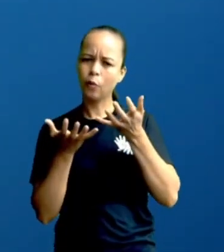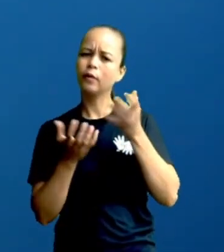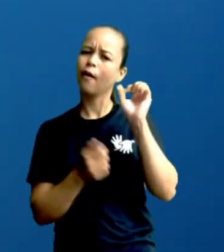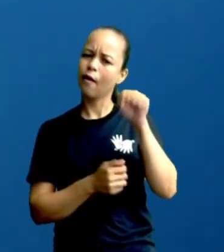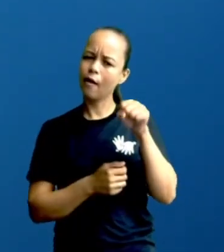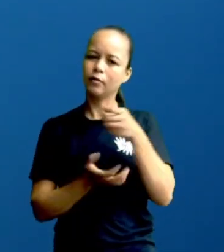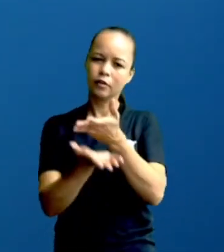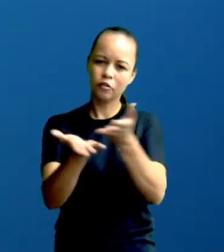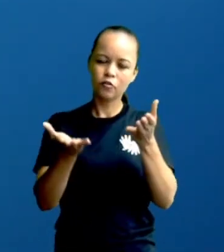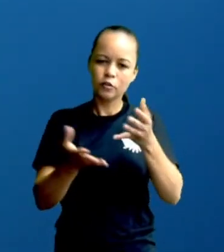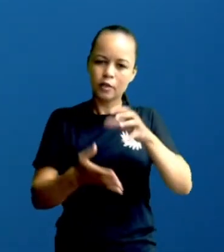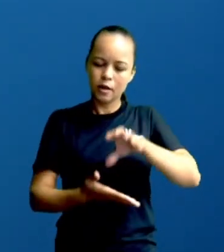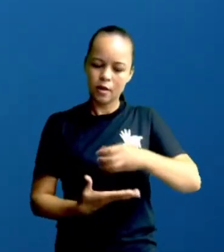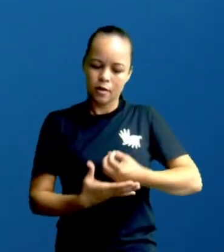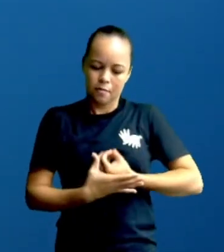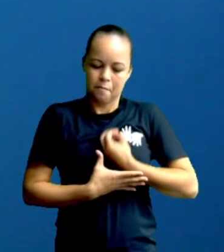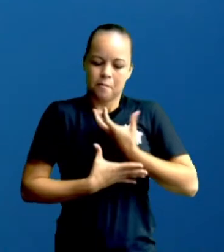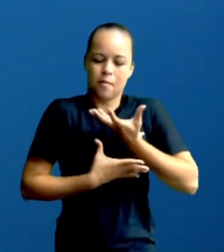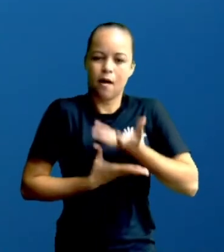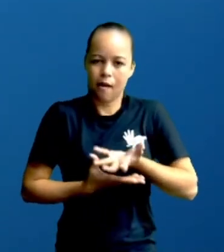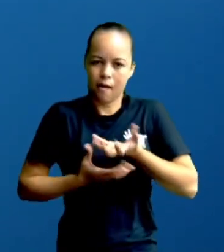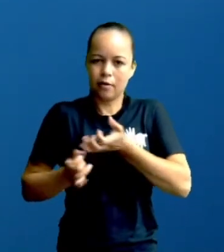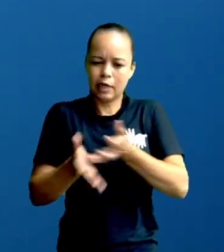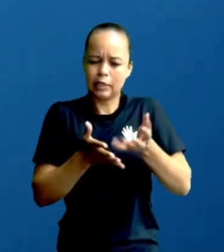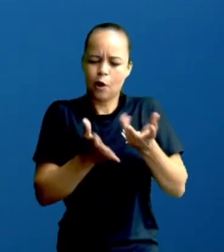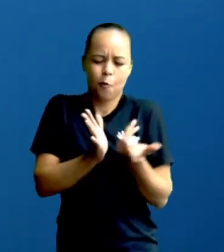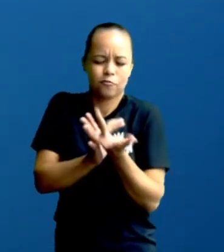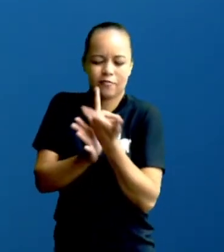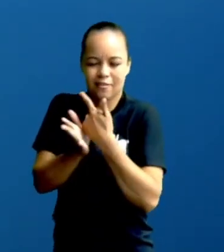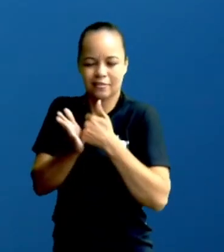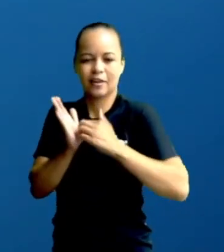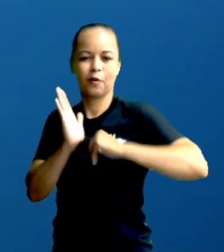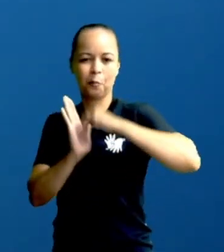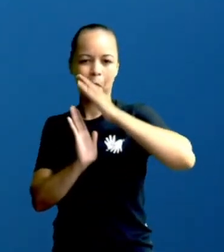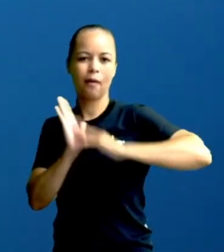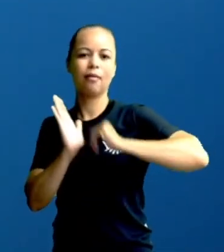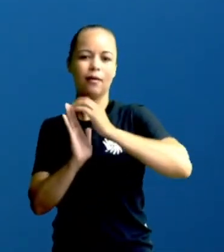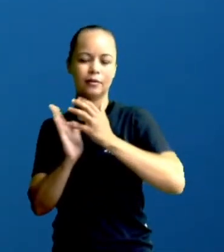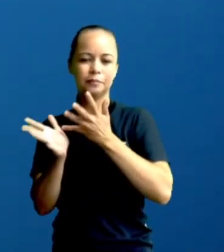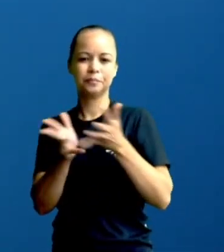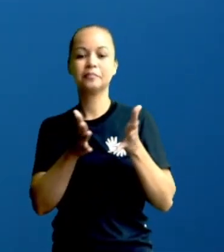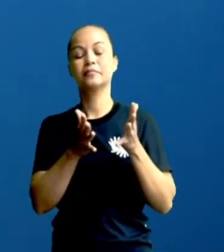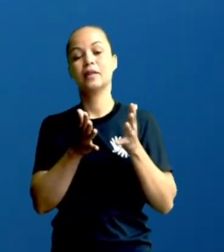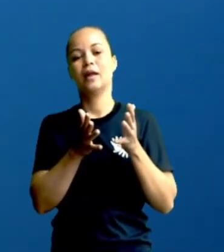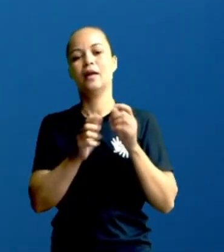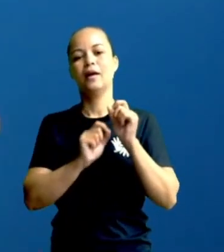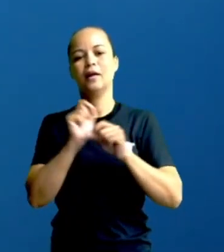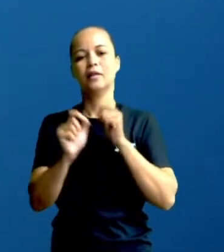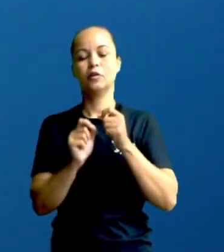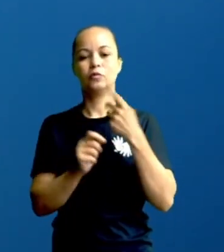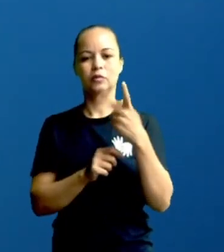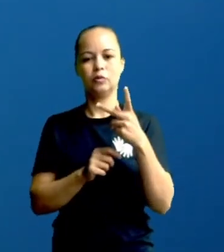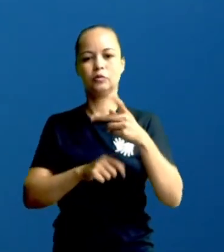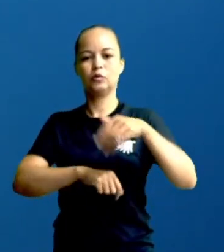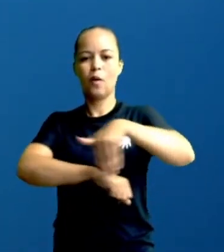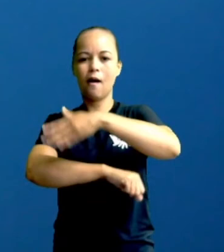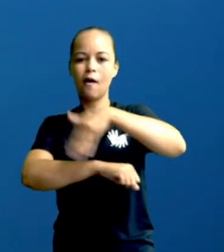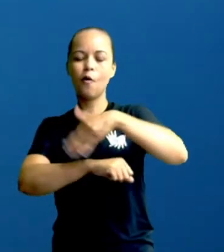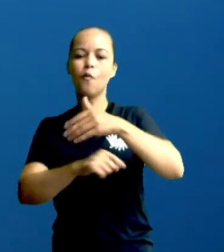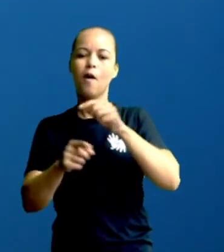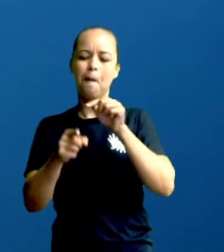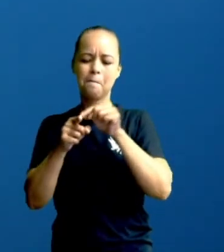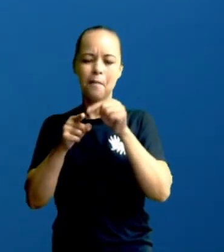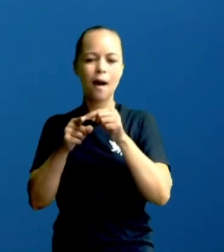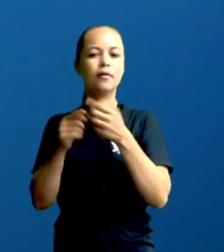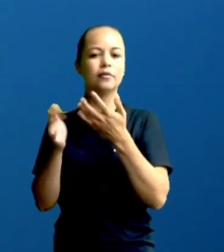bote para fora aí o seu dom artístico, faça aquele lindo desenho, tá bom? Retratando o seu bairro. E aí, qual é a